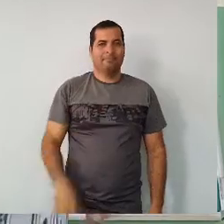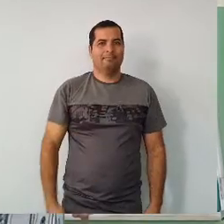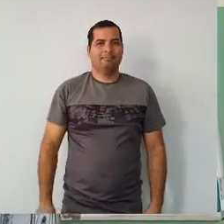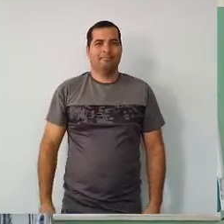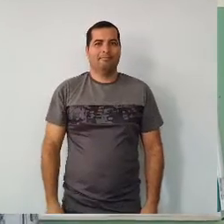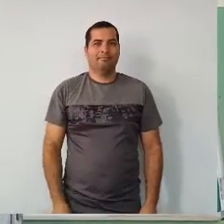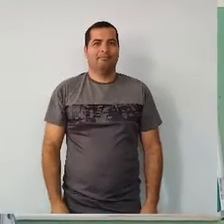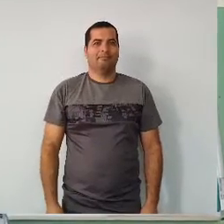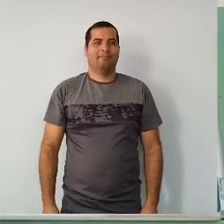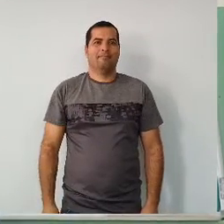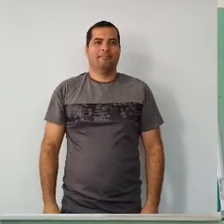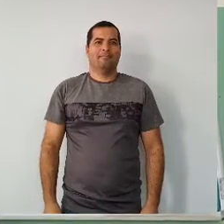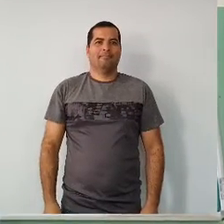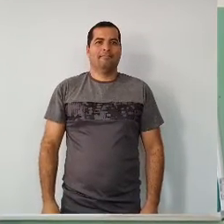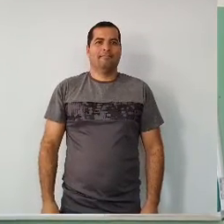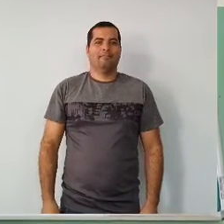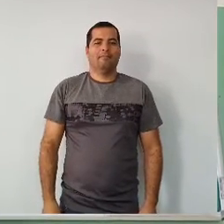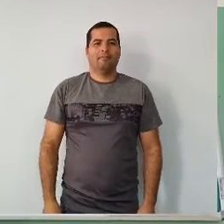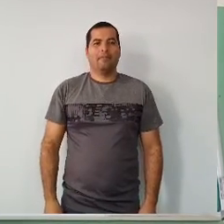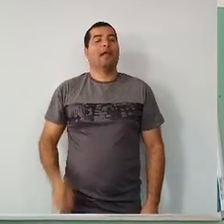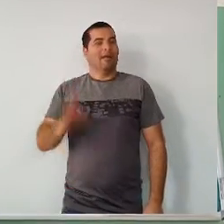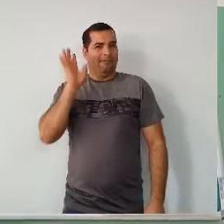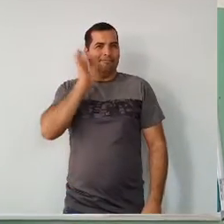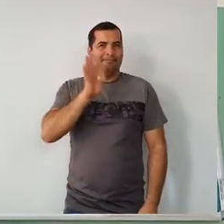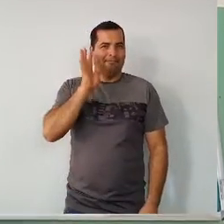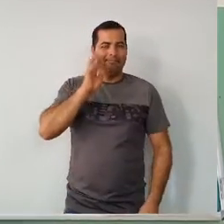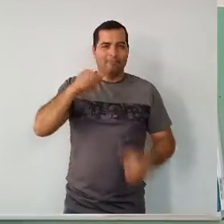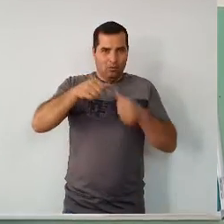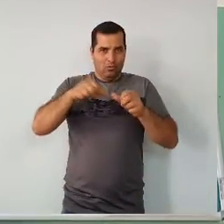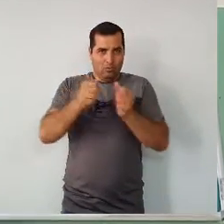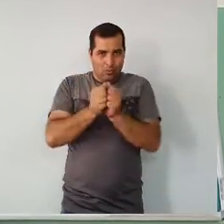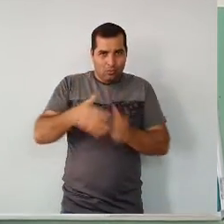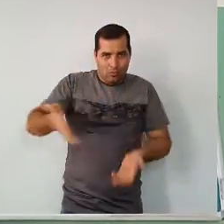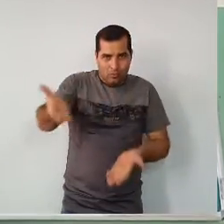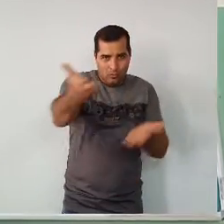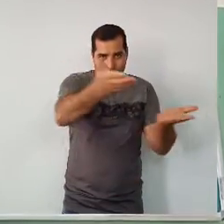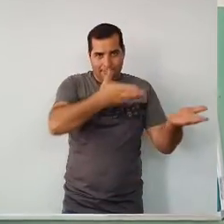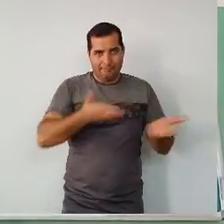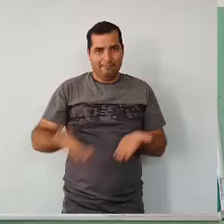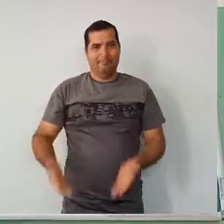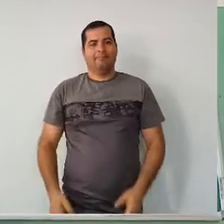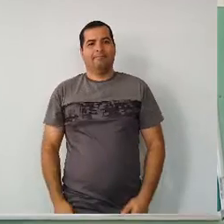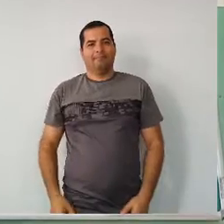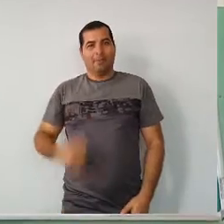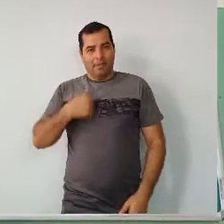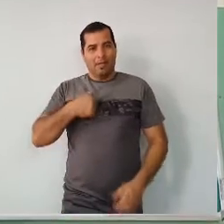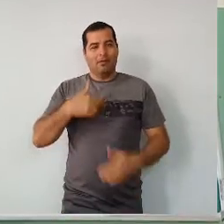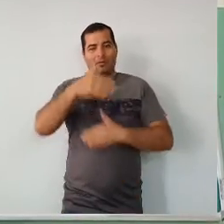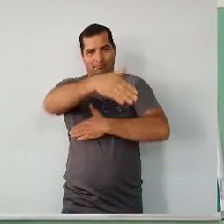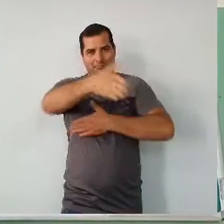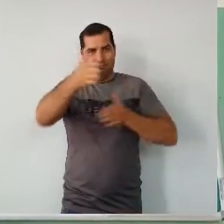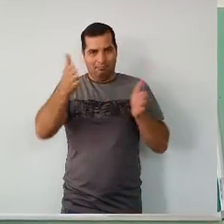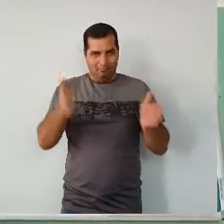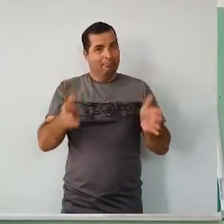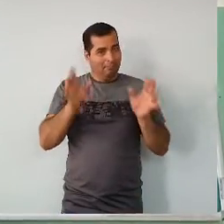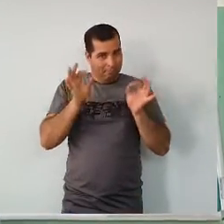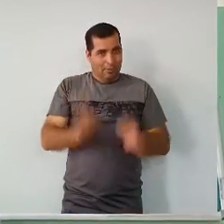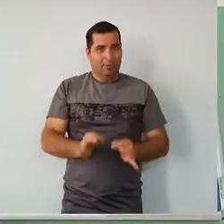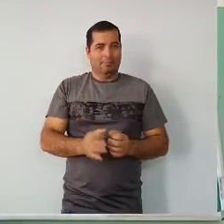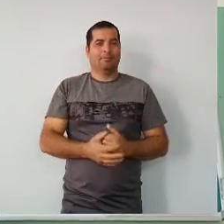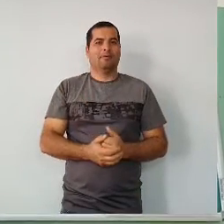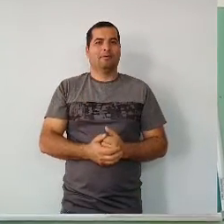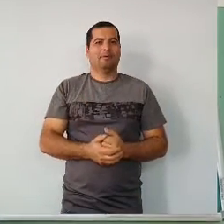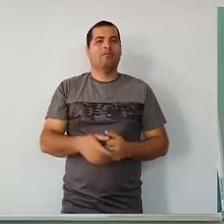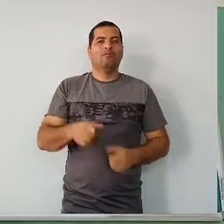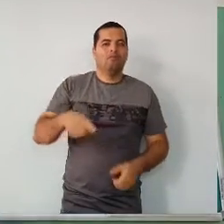bem? Então, é muito legal estar aqui com vocês, né? Estou numa sala de